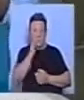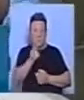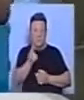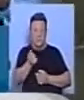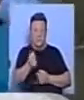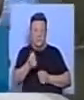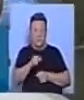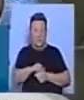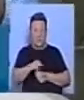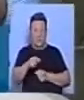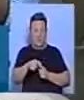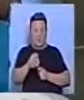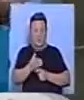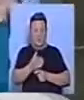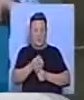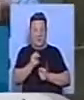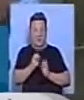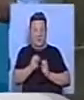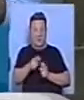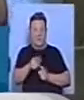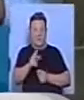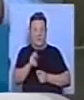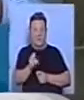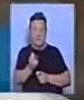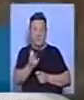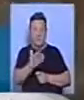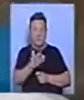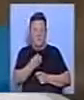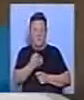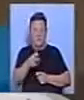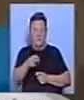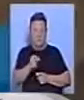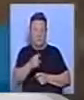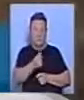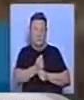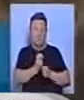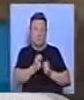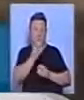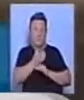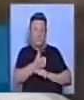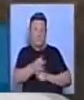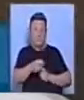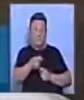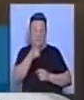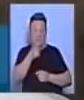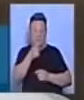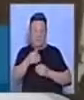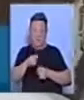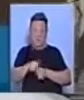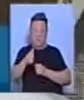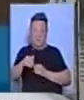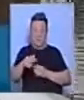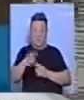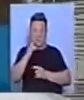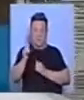estação própria industrial ribeira das naus para o fabrico do dos barcos passos vinha pra cá em baixo terminava no